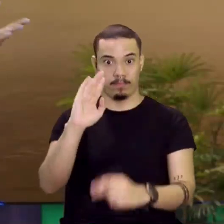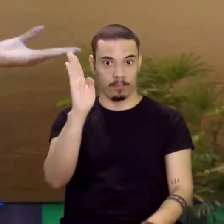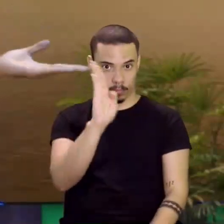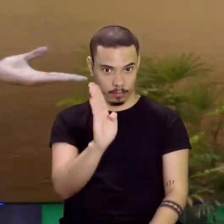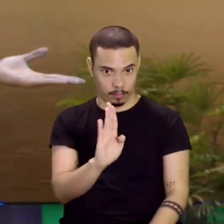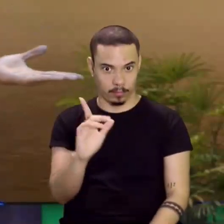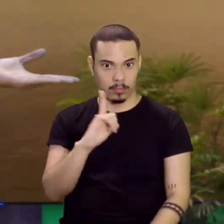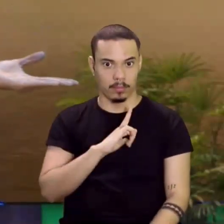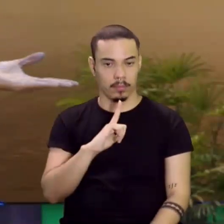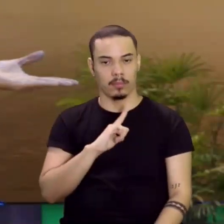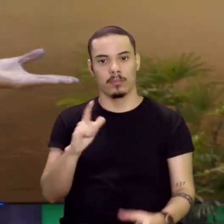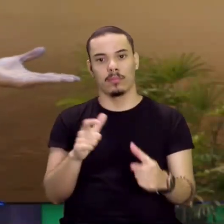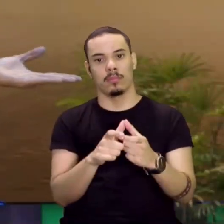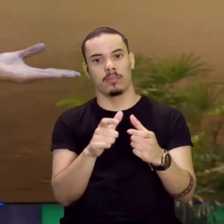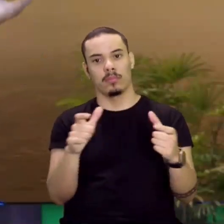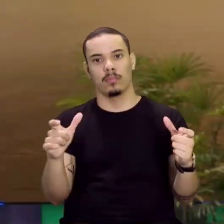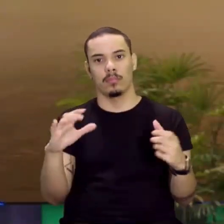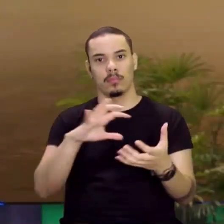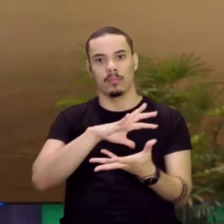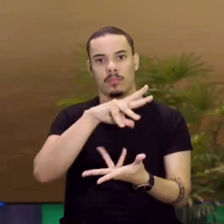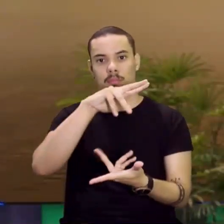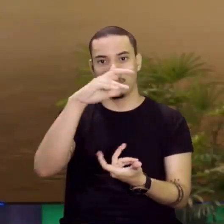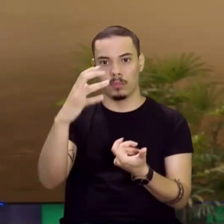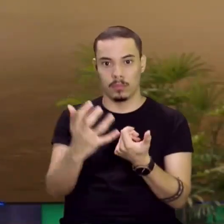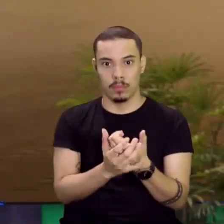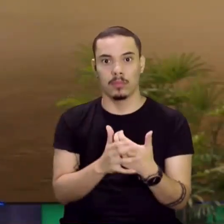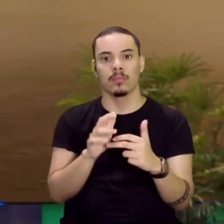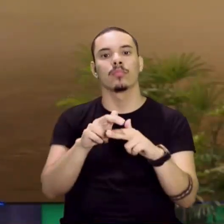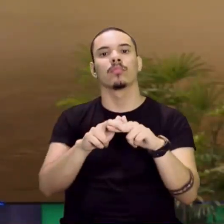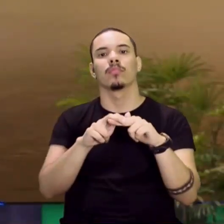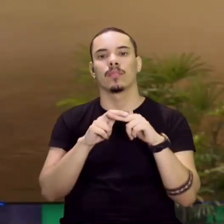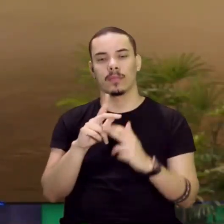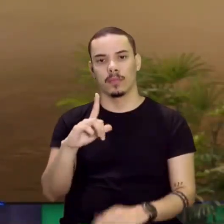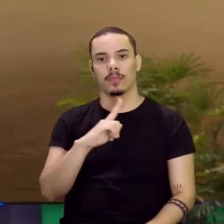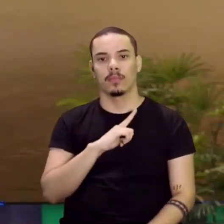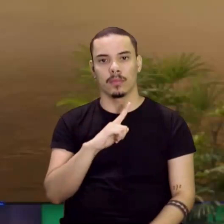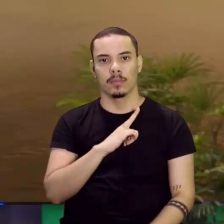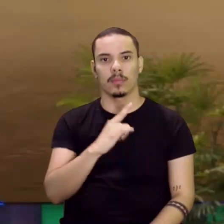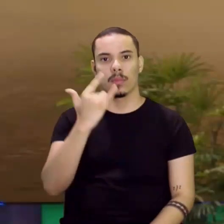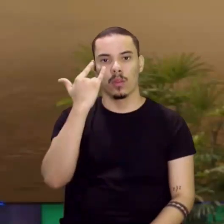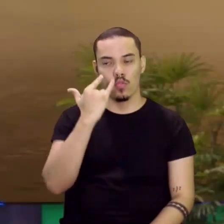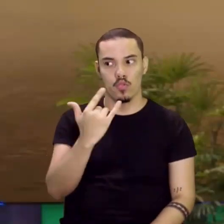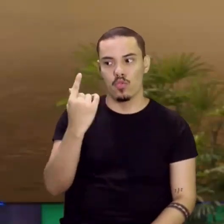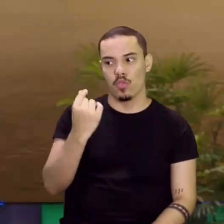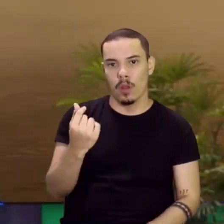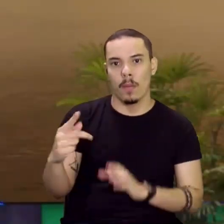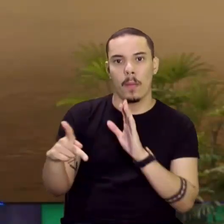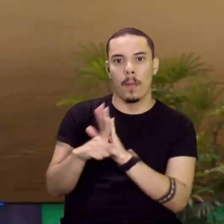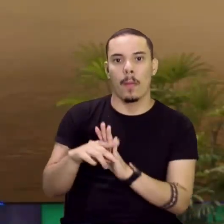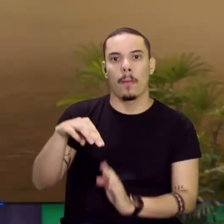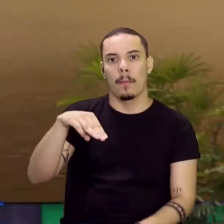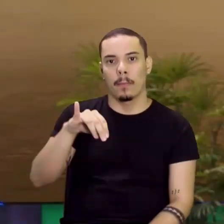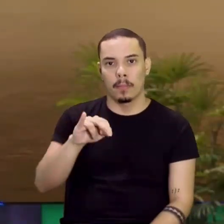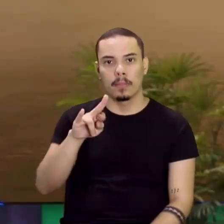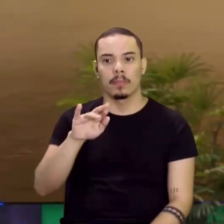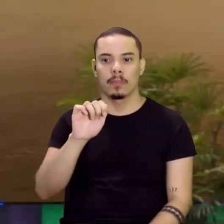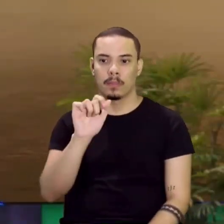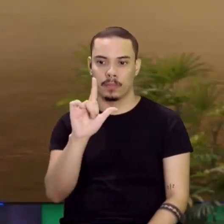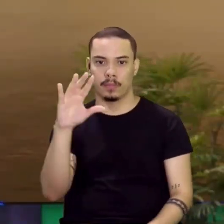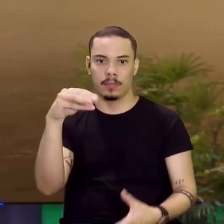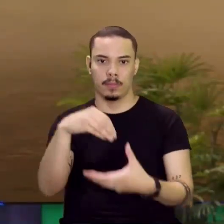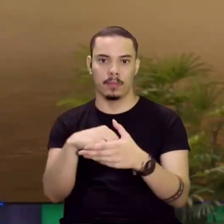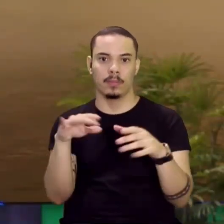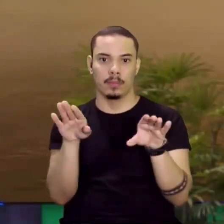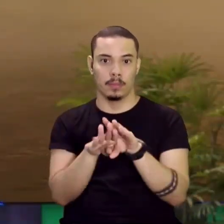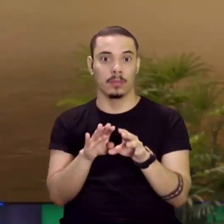tem dimensões continentais, portanto, ele tem riquezas minerais. Dentro dessas riquezas